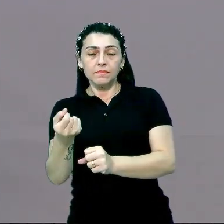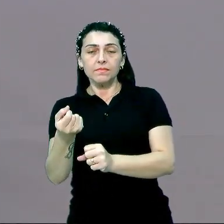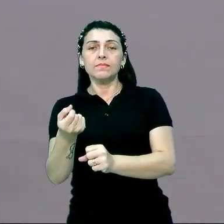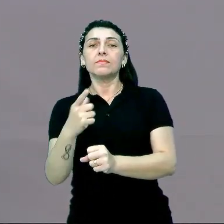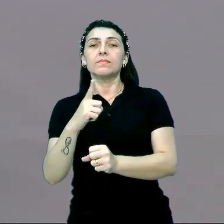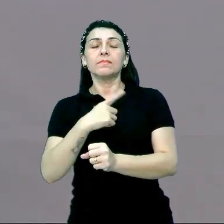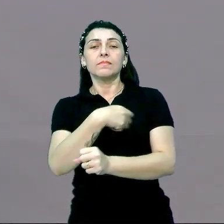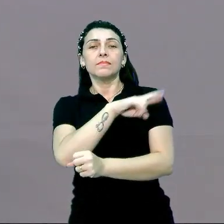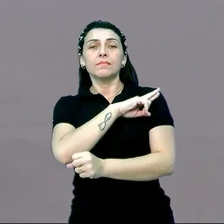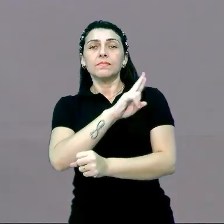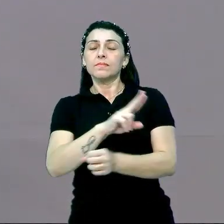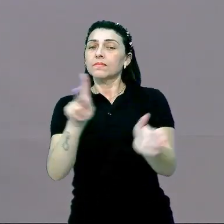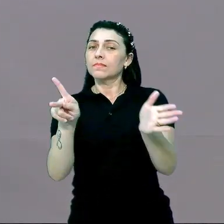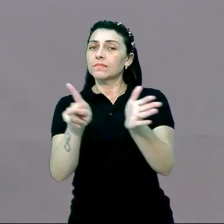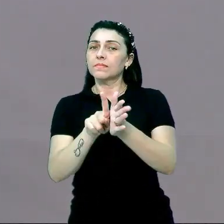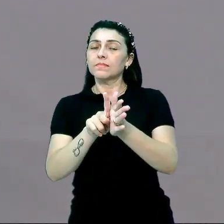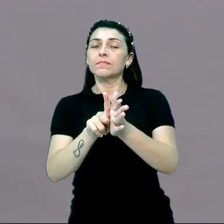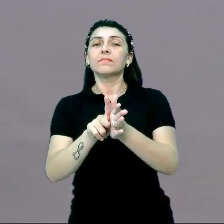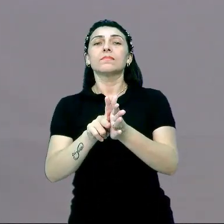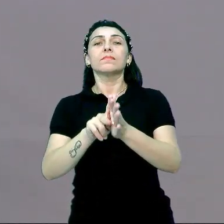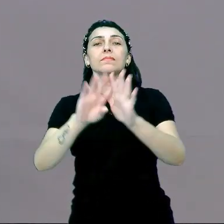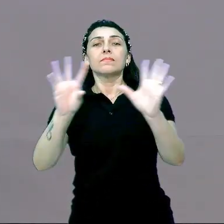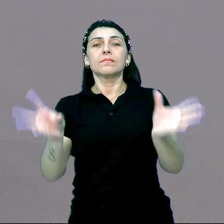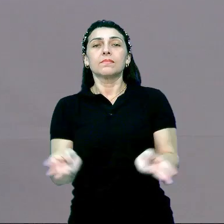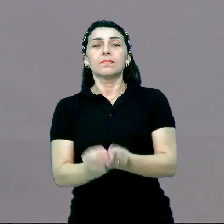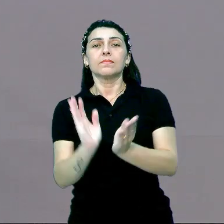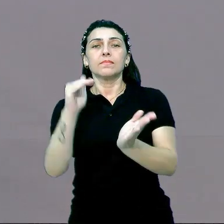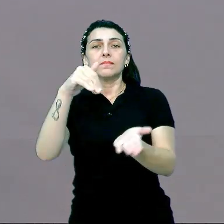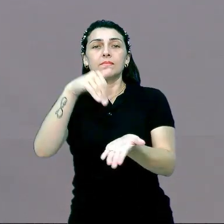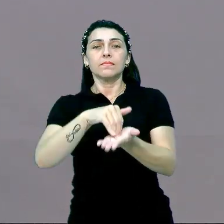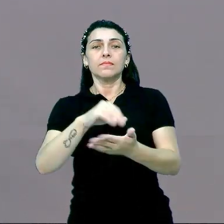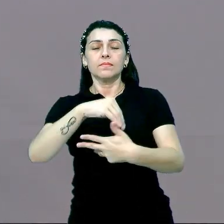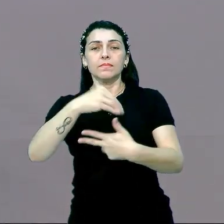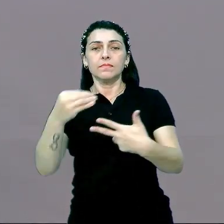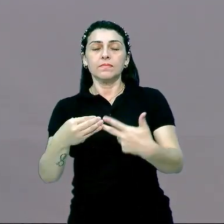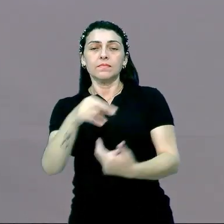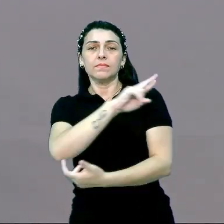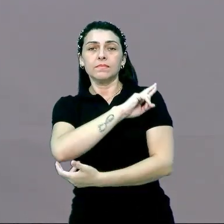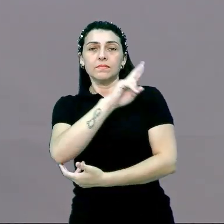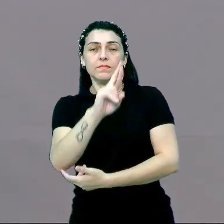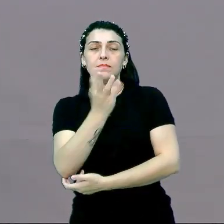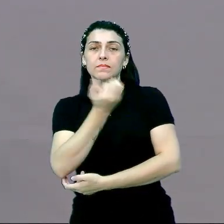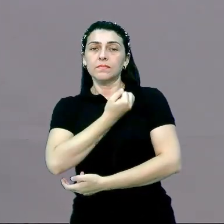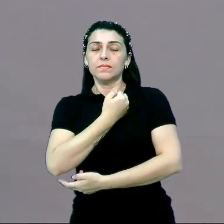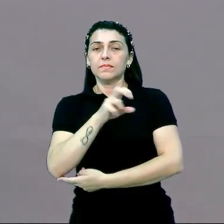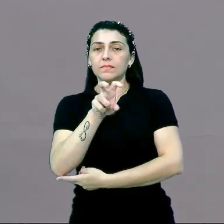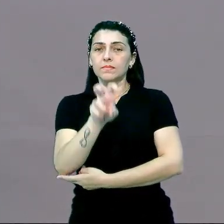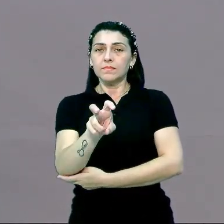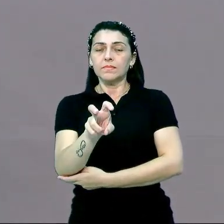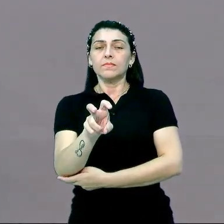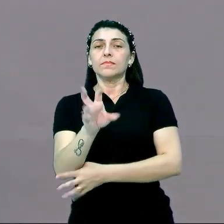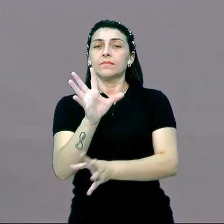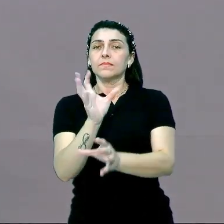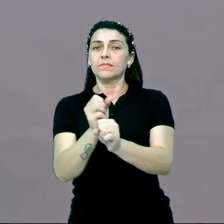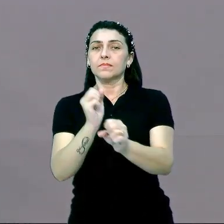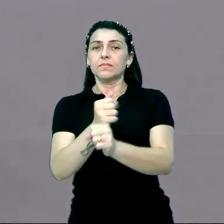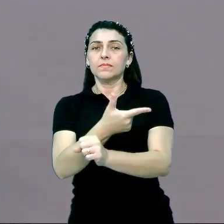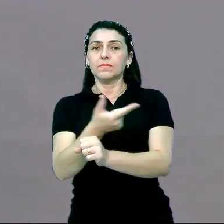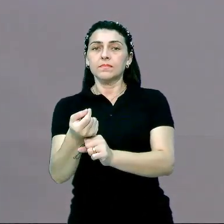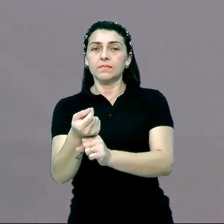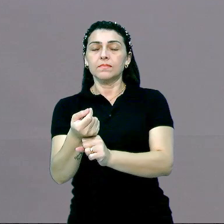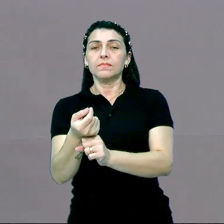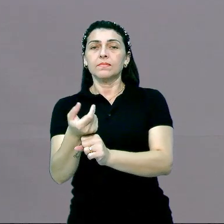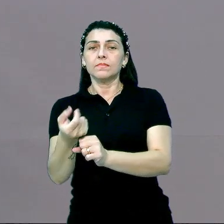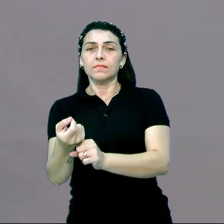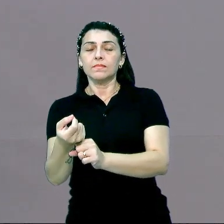uma competência específica para a conclusão do Enem, que é a competência número 5, e ela soma 200 pontos